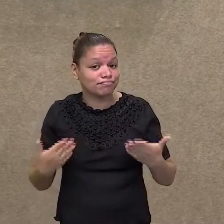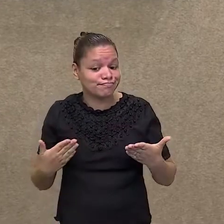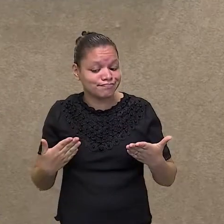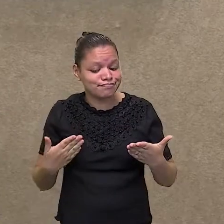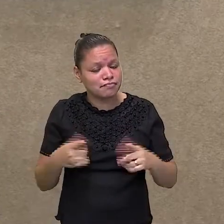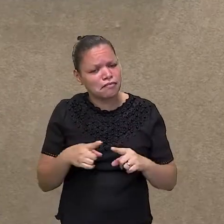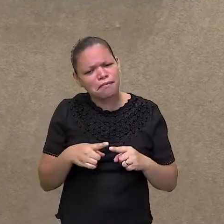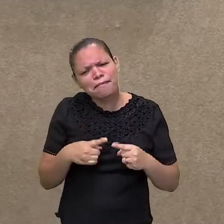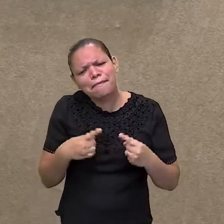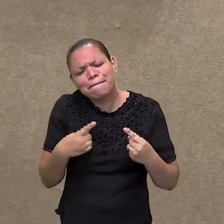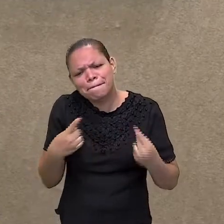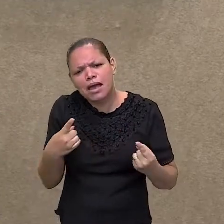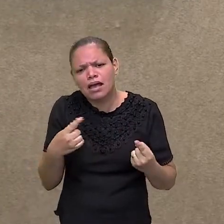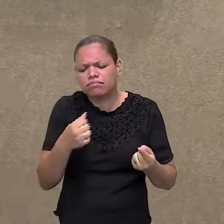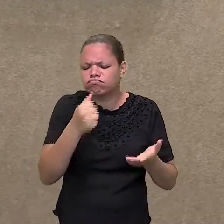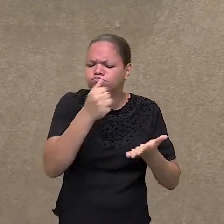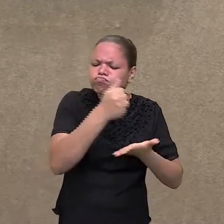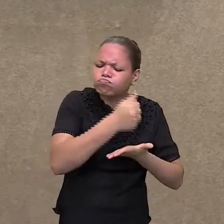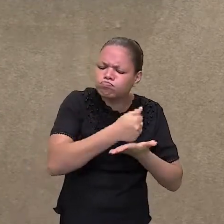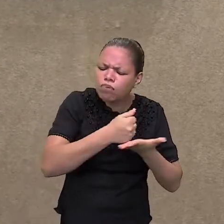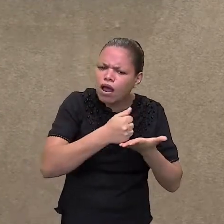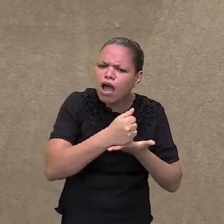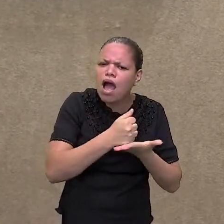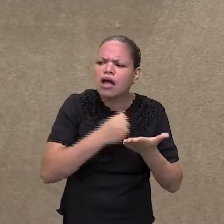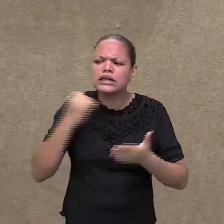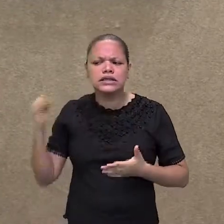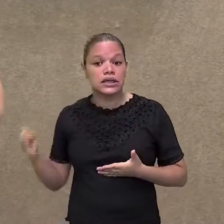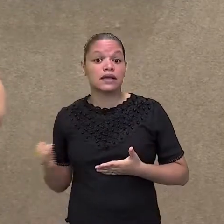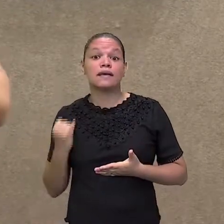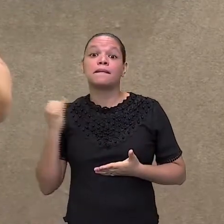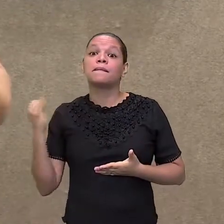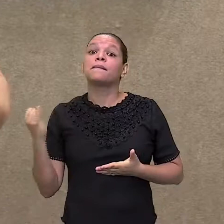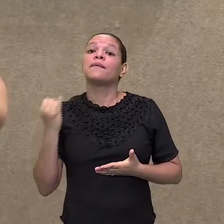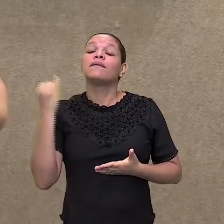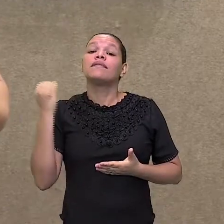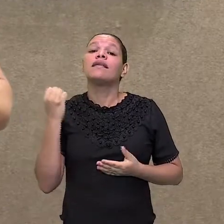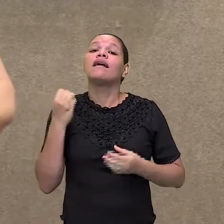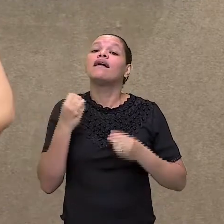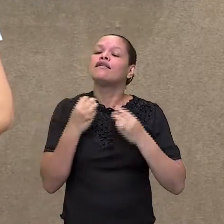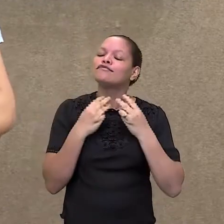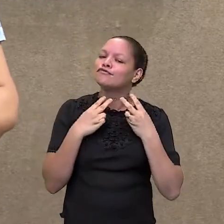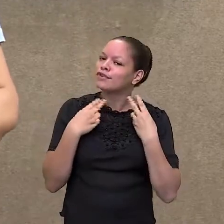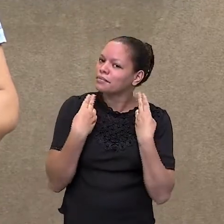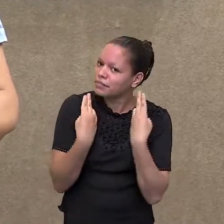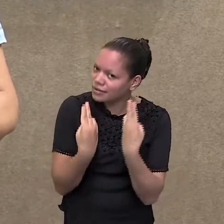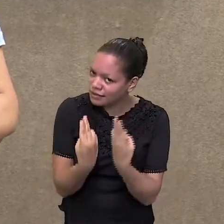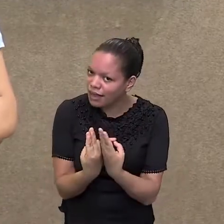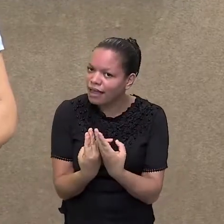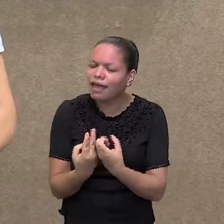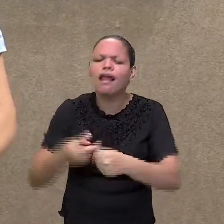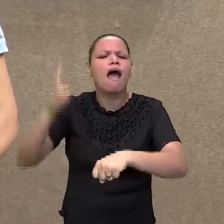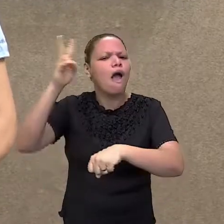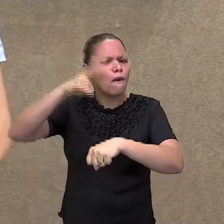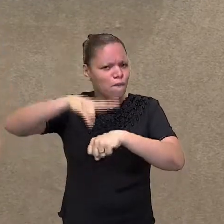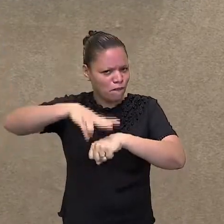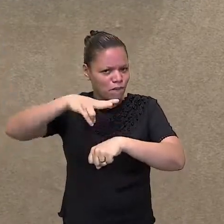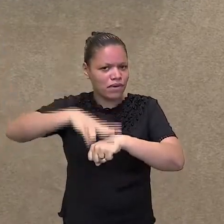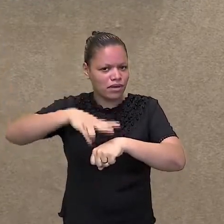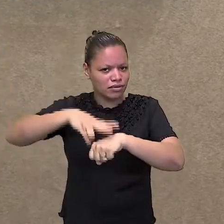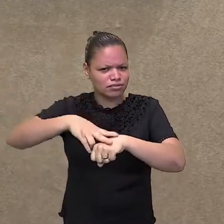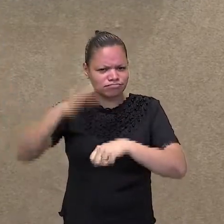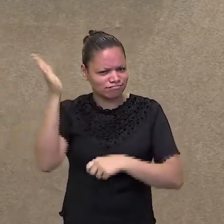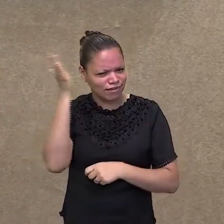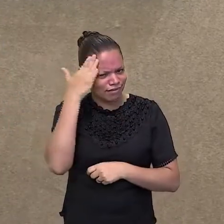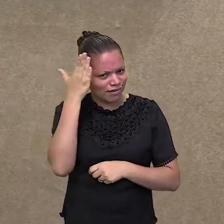a base principal da matéria é o vidro. Está compreendendo? Então,